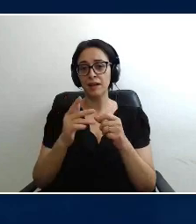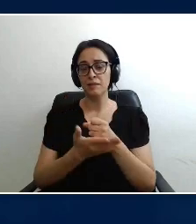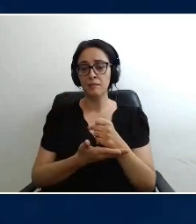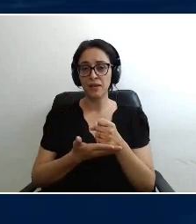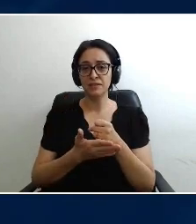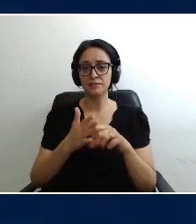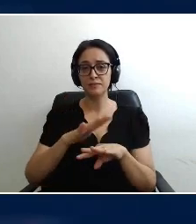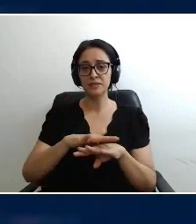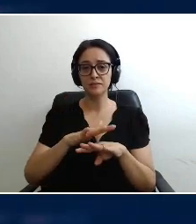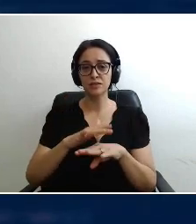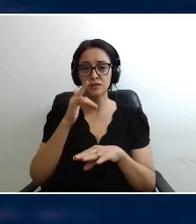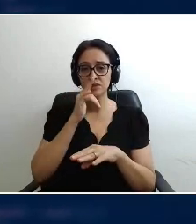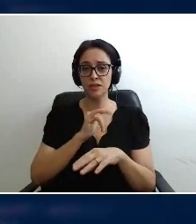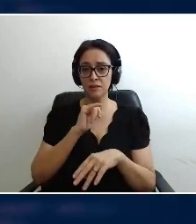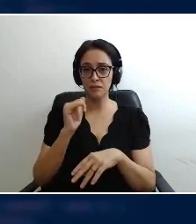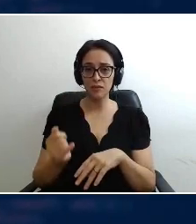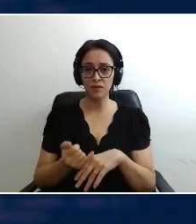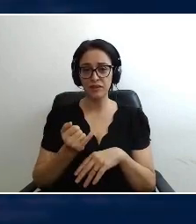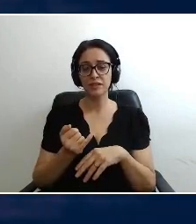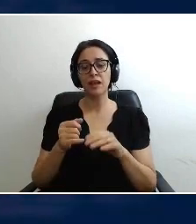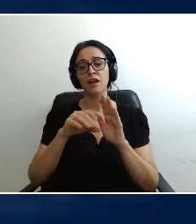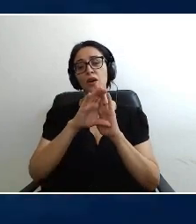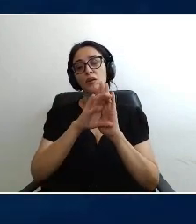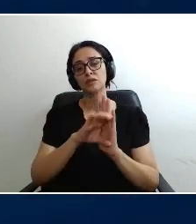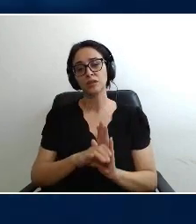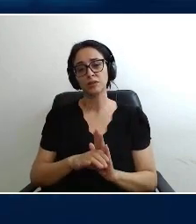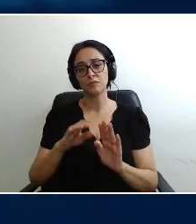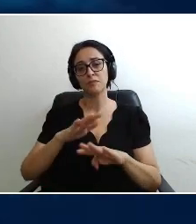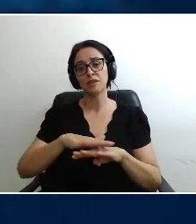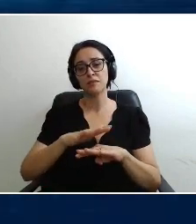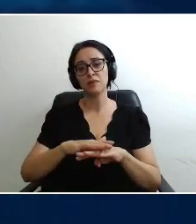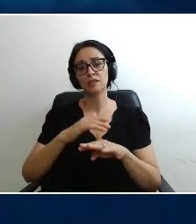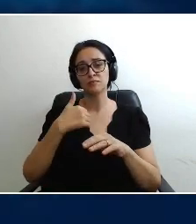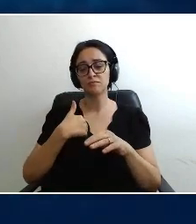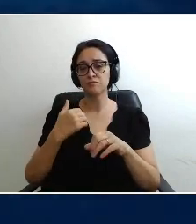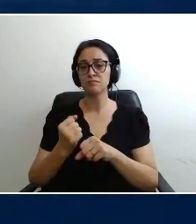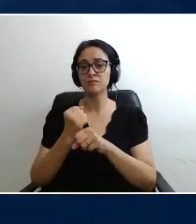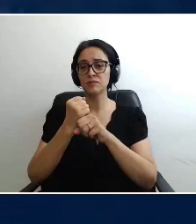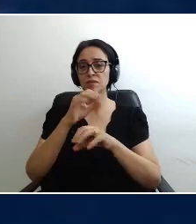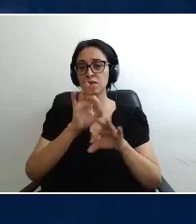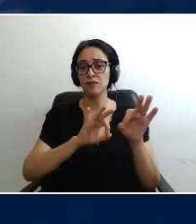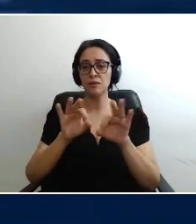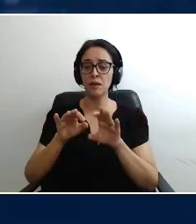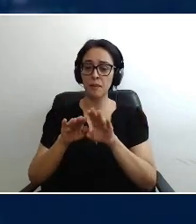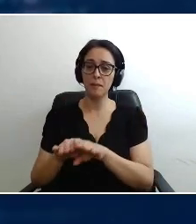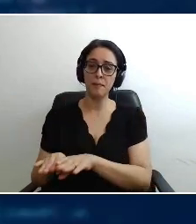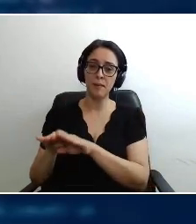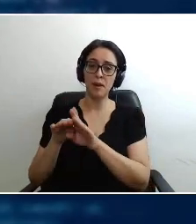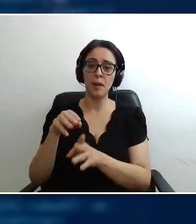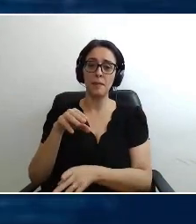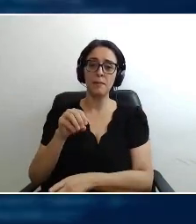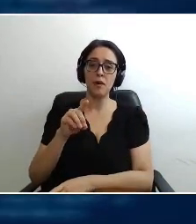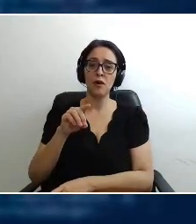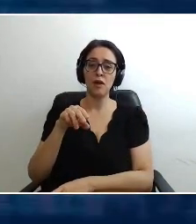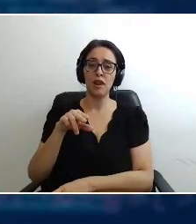você consegue aproveitar conceitos matemáticos também para construir padrões, tá? Então, monads vem da teoria de categorias, vem de